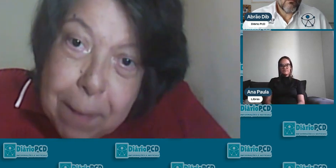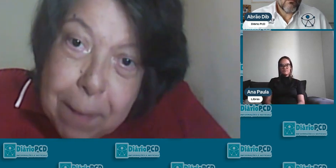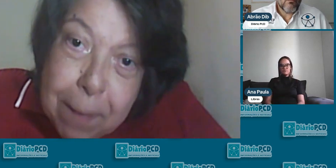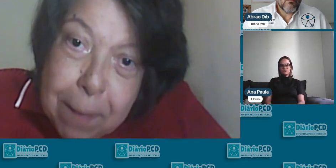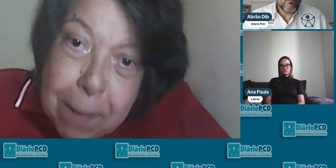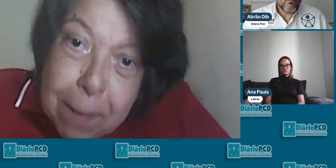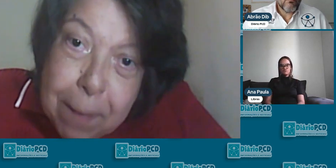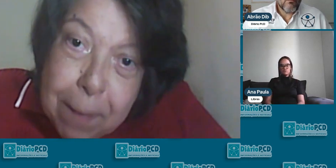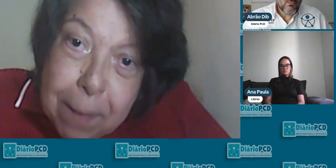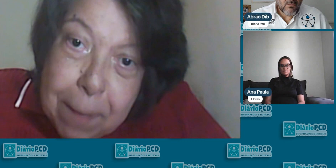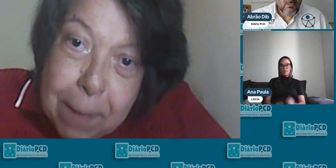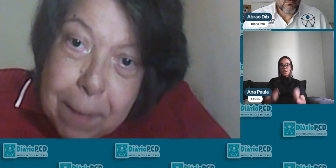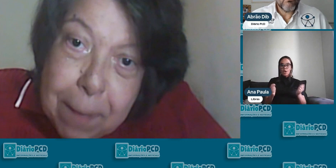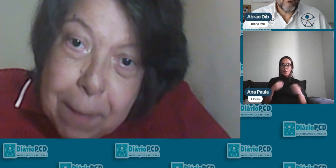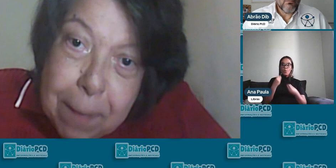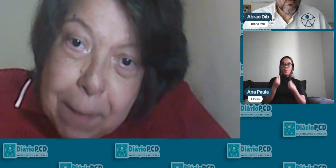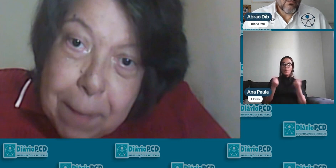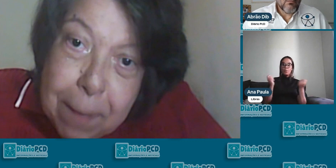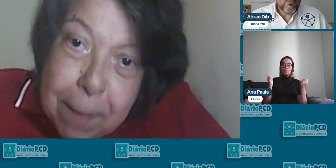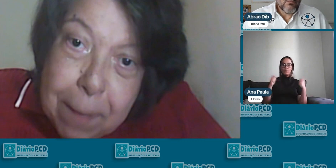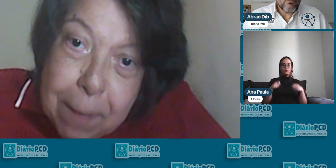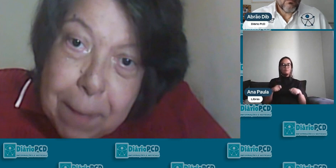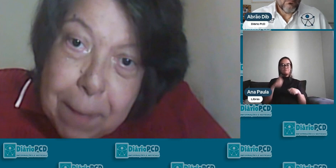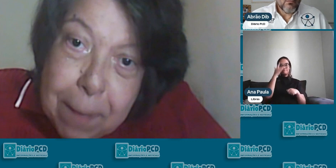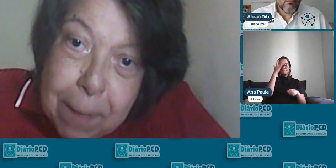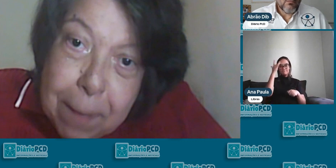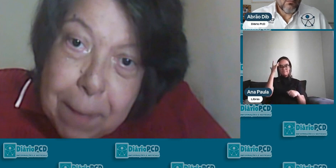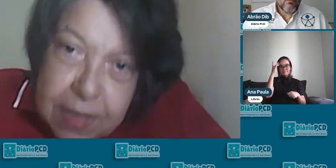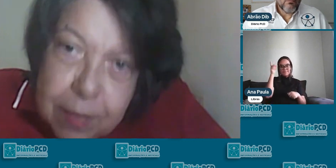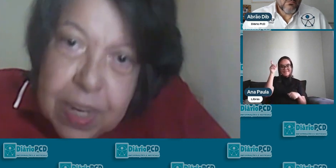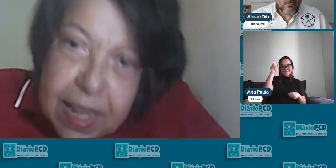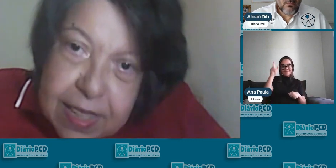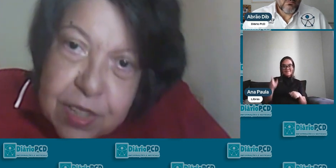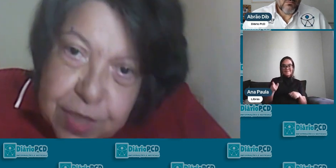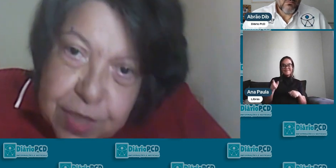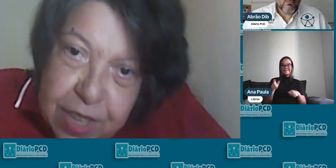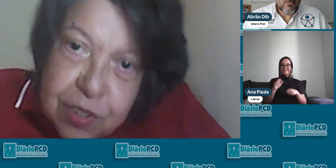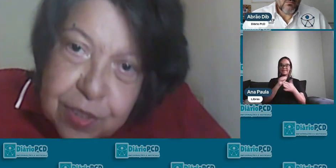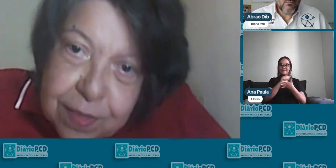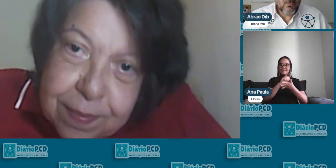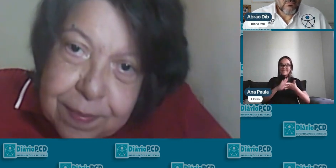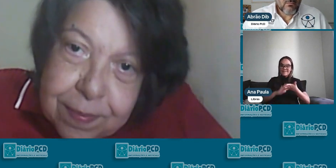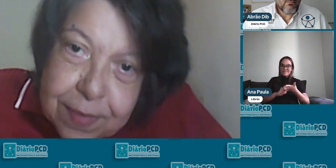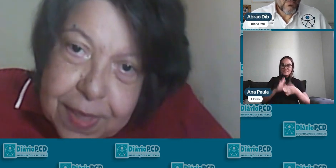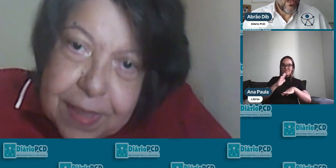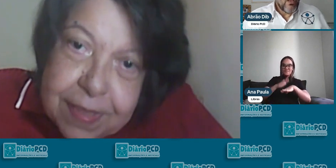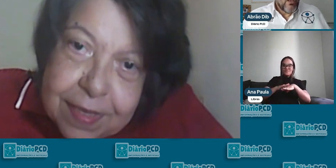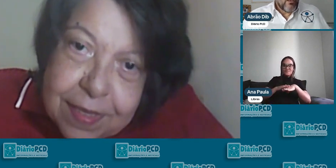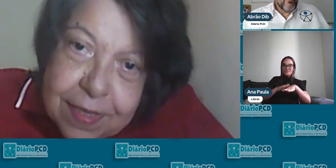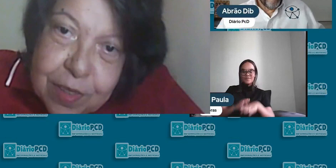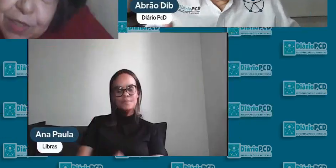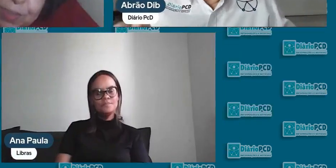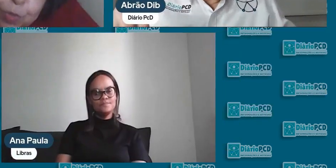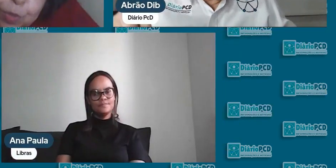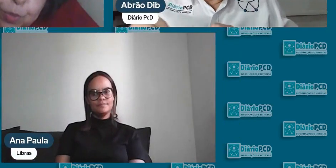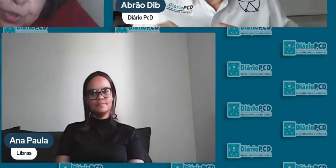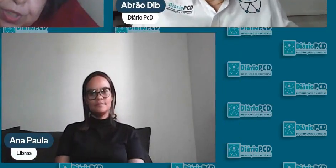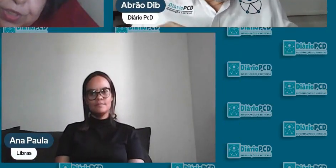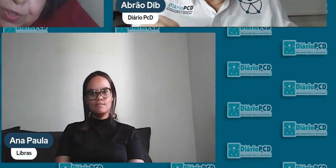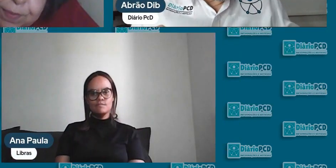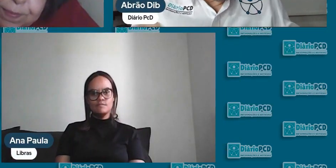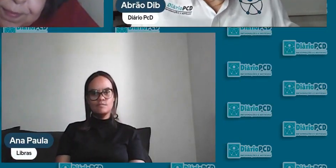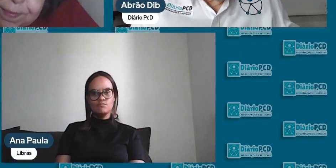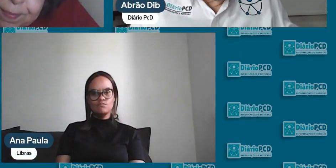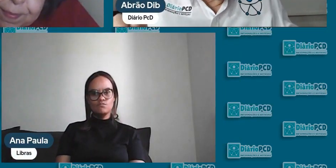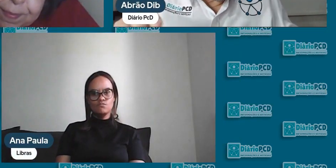a possibilidade da pessoa realizar uma determinada atividade. né? Então, isso é Eu muito quero, importante.